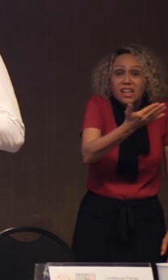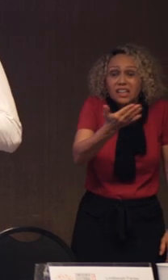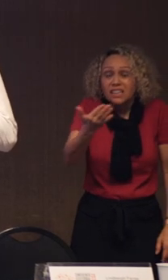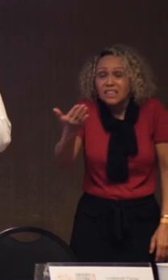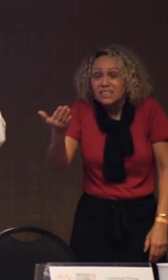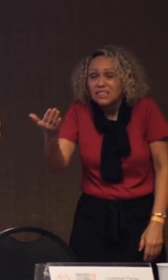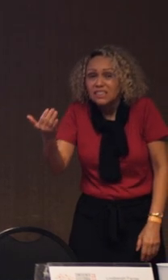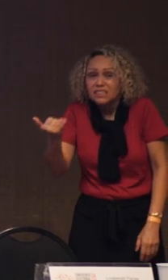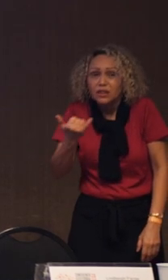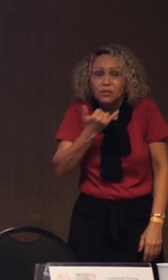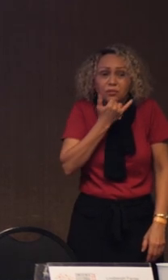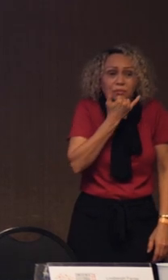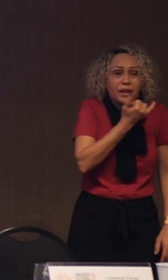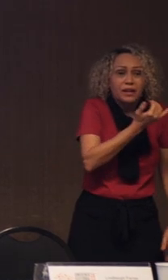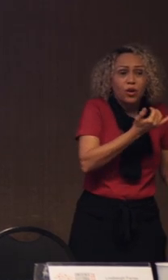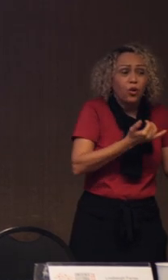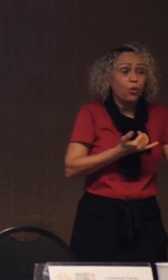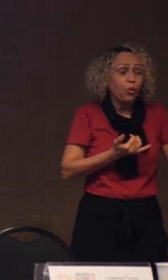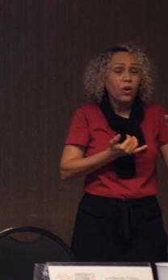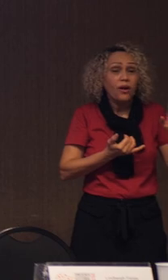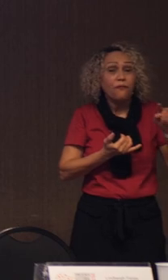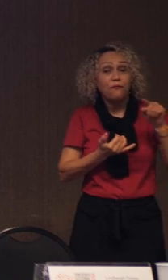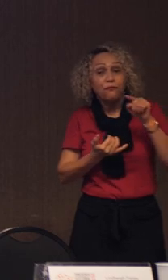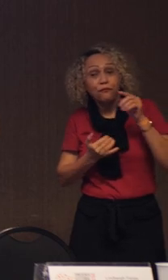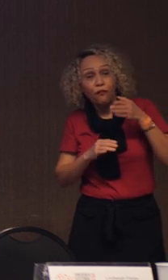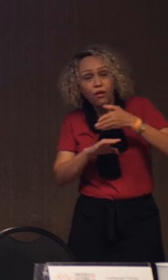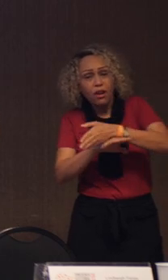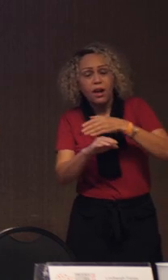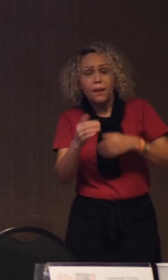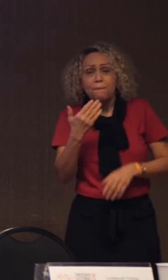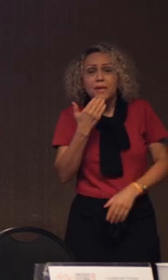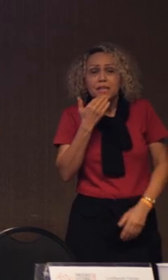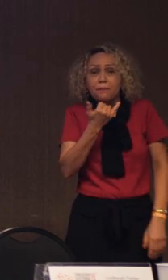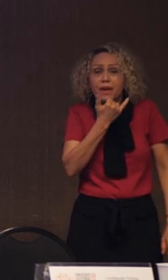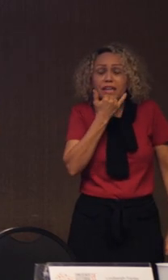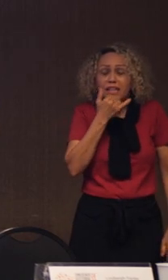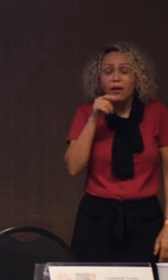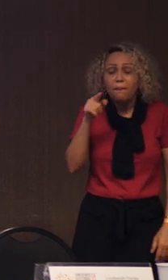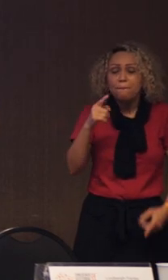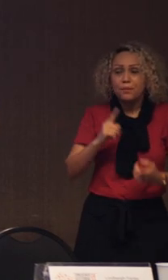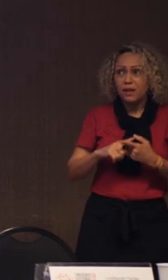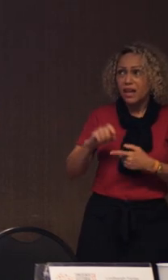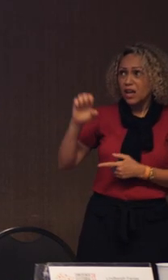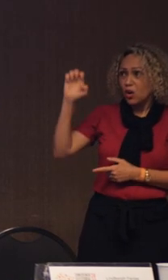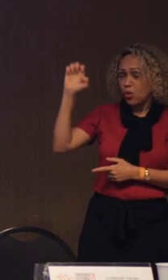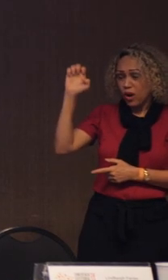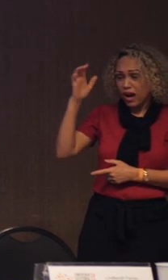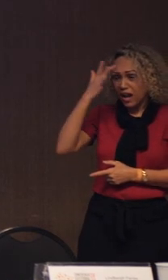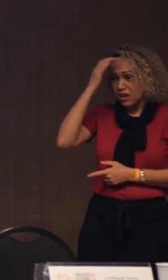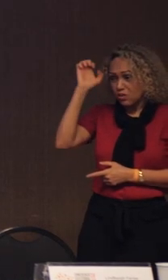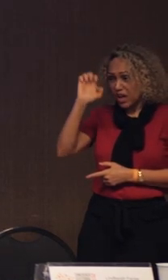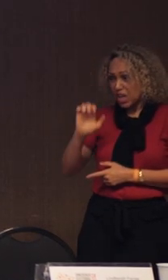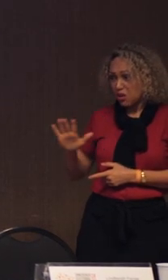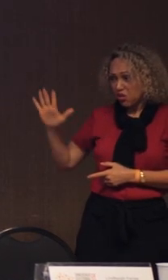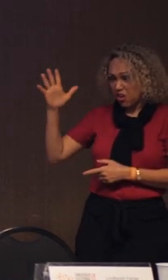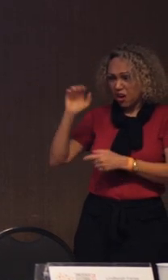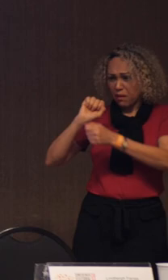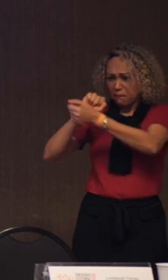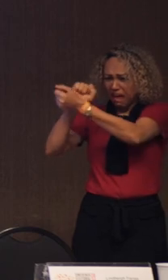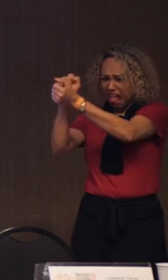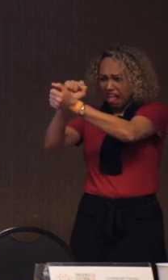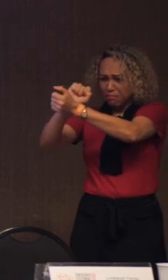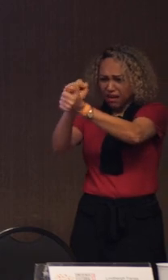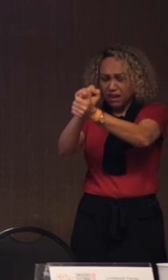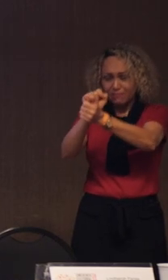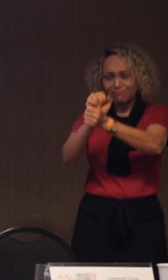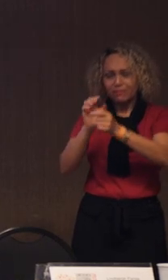europeus, mas por muitos brasileiros também. Quando vocês sentirem que a coisa está dura, reclamar dos problemas, a gente